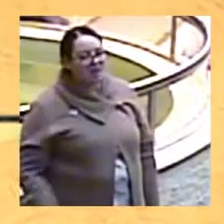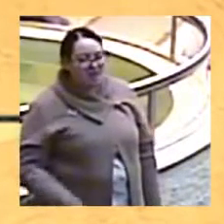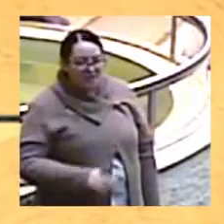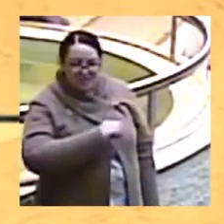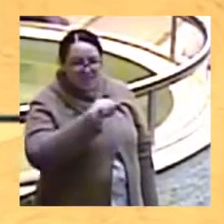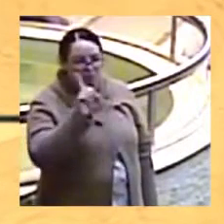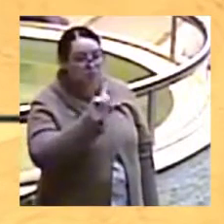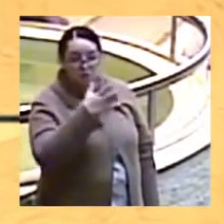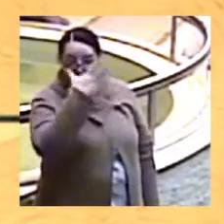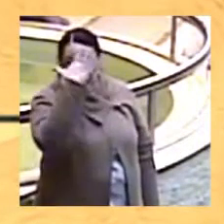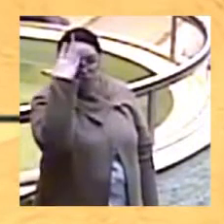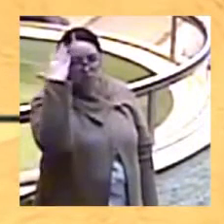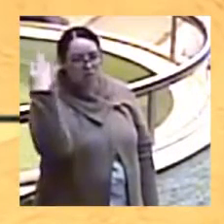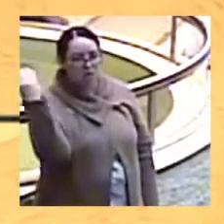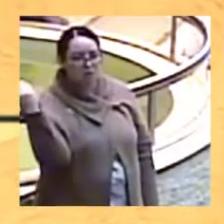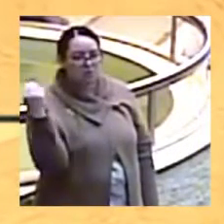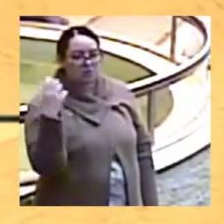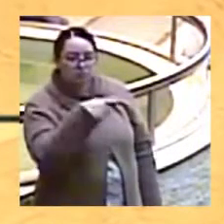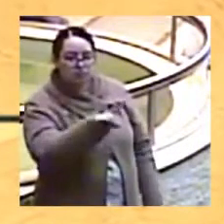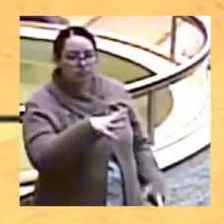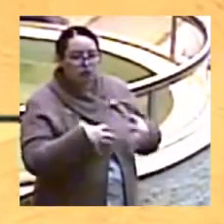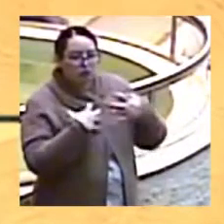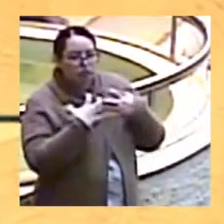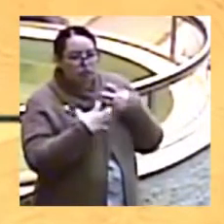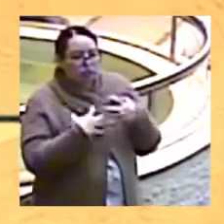das suas angústias, do seu sofrimento,